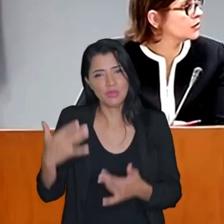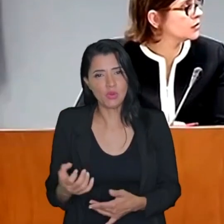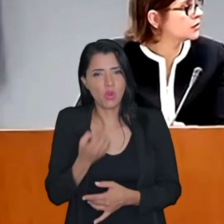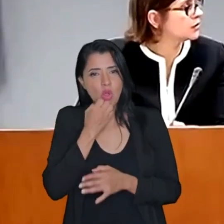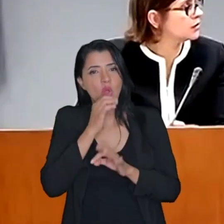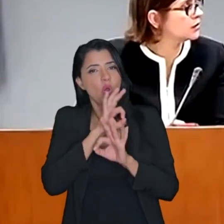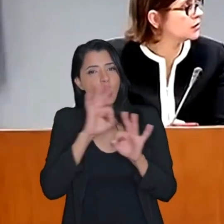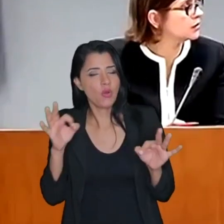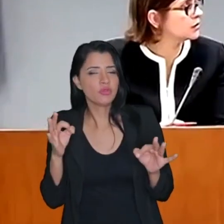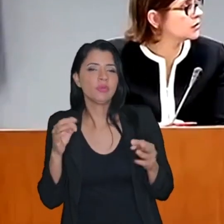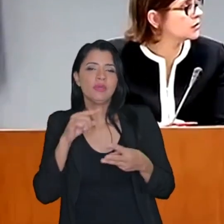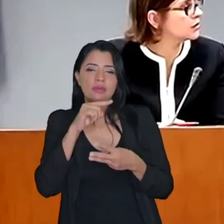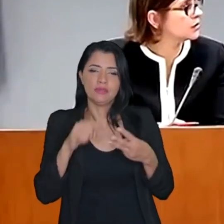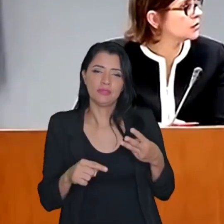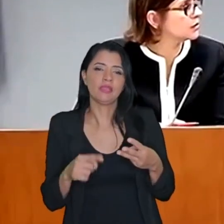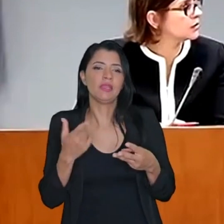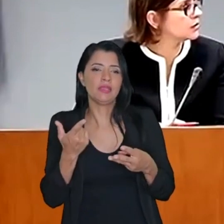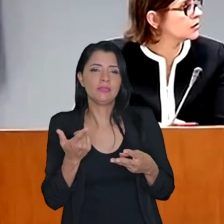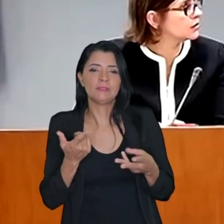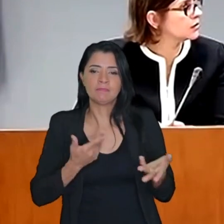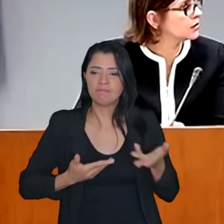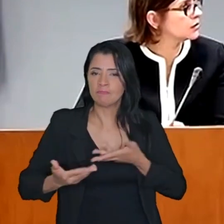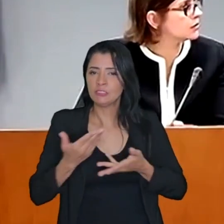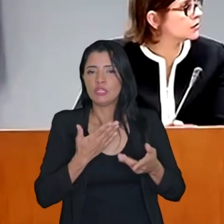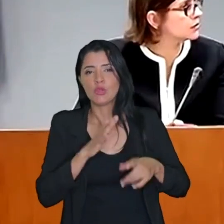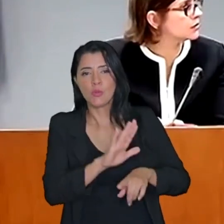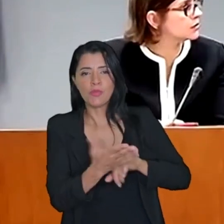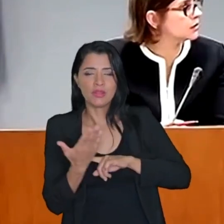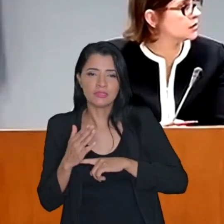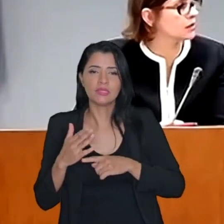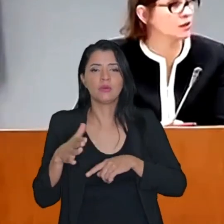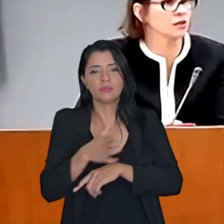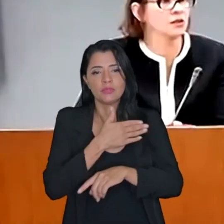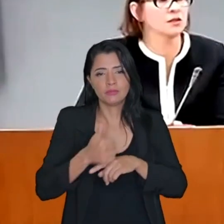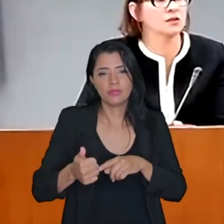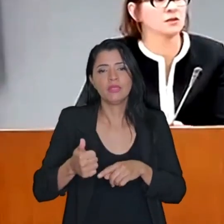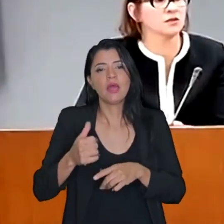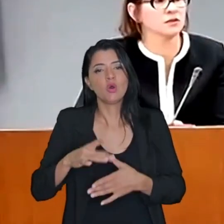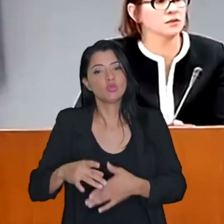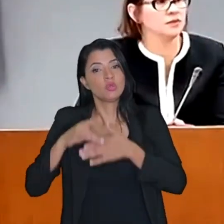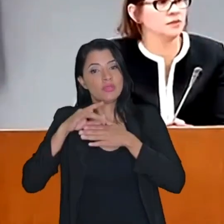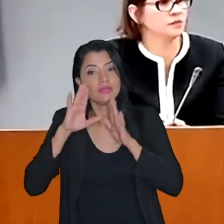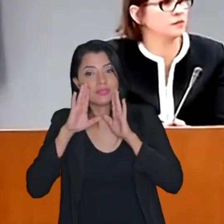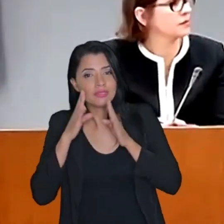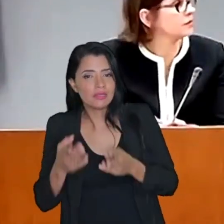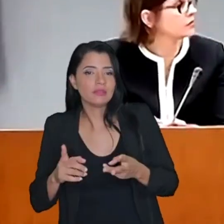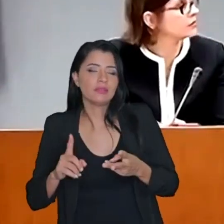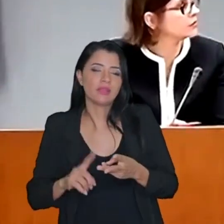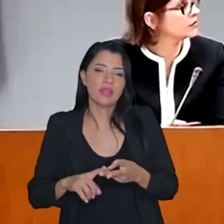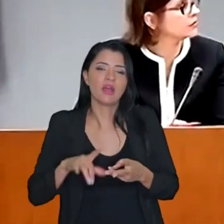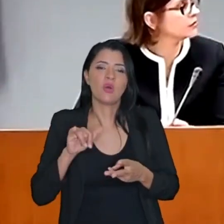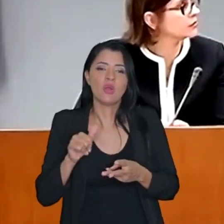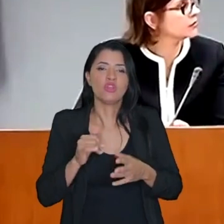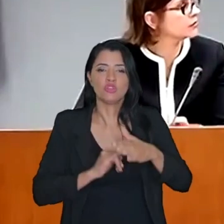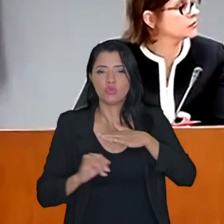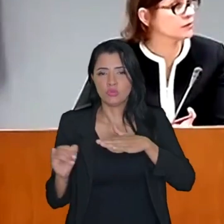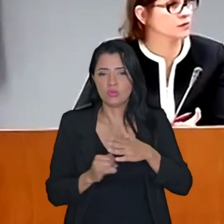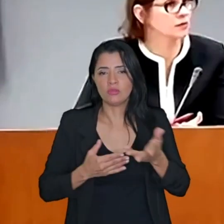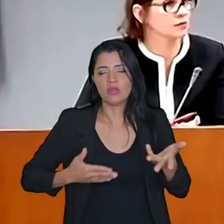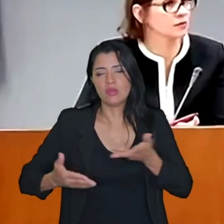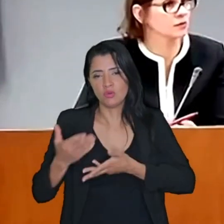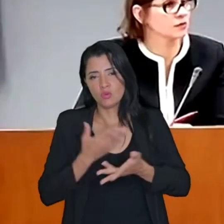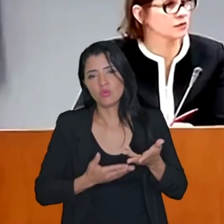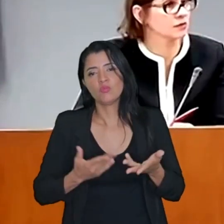pontuou, entre as 3 grandes vias de cooperação, a diplomática, a autoridade central, a direta institucional, que